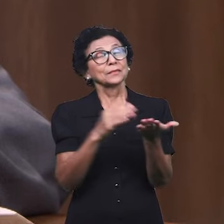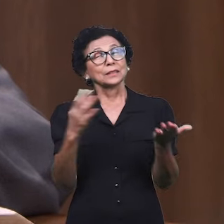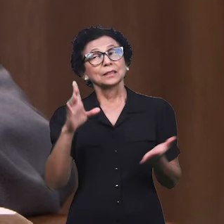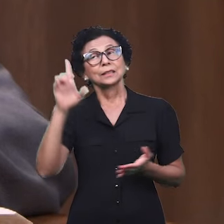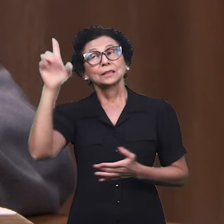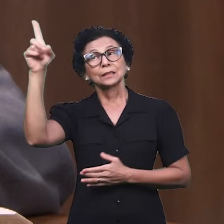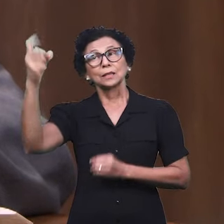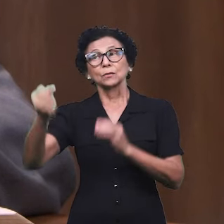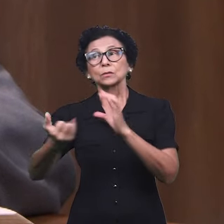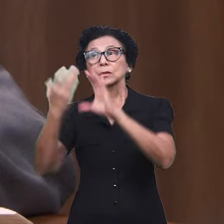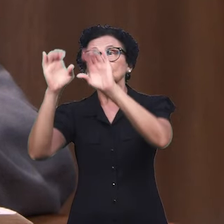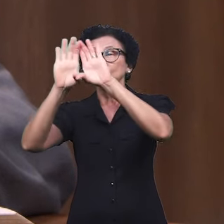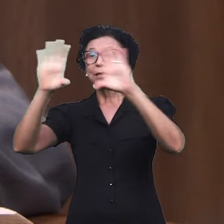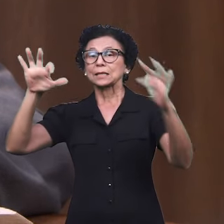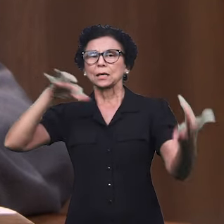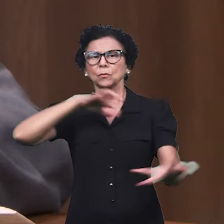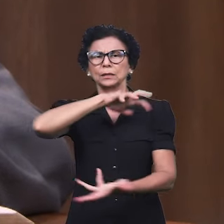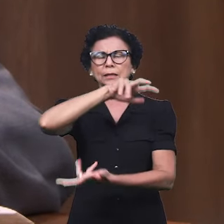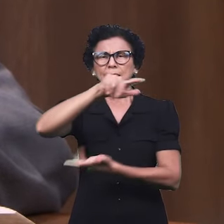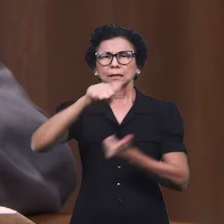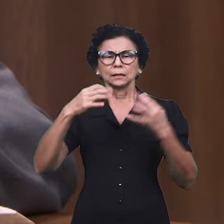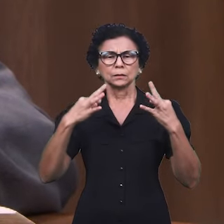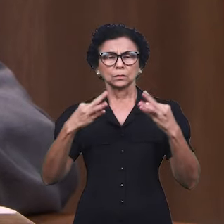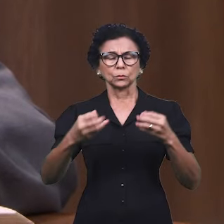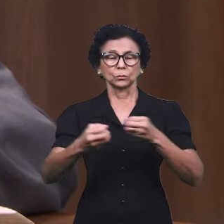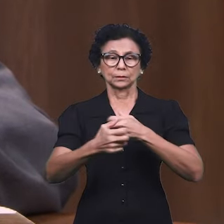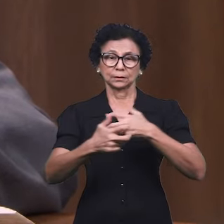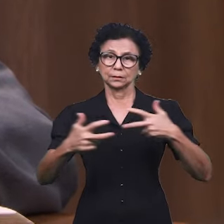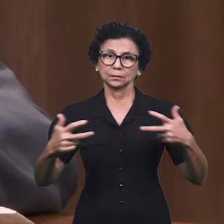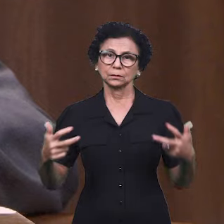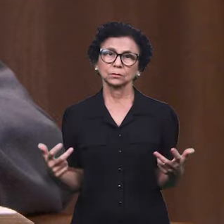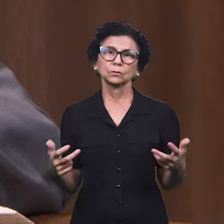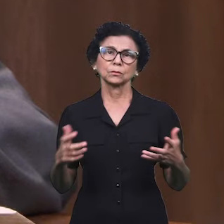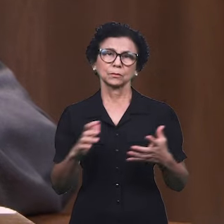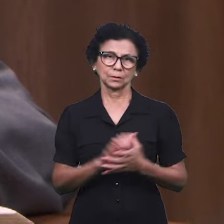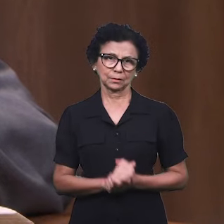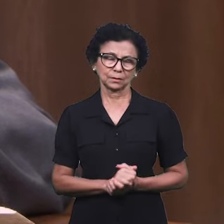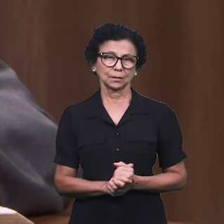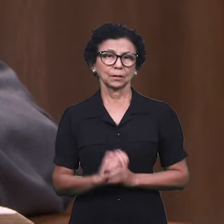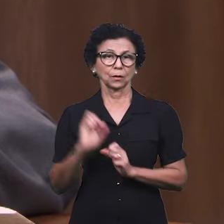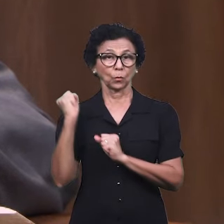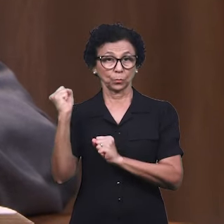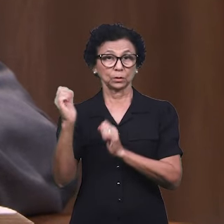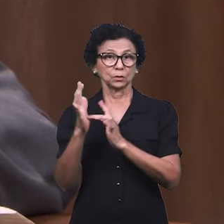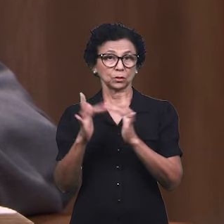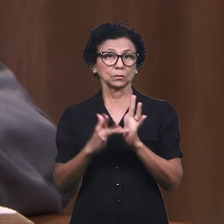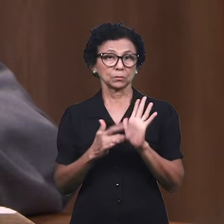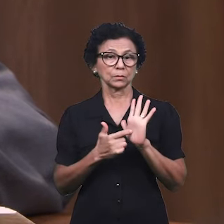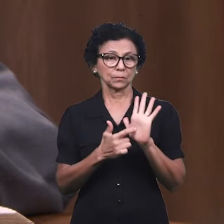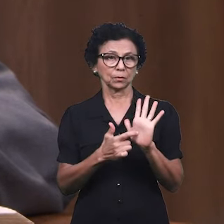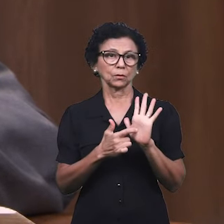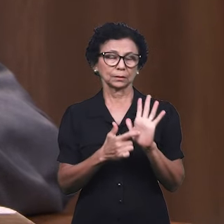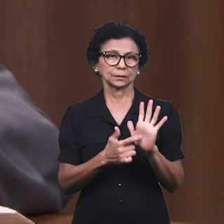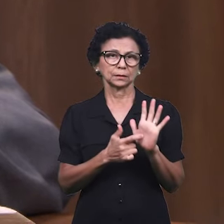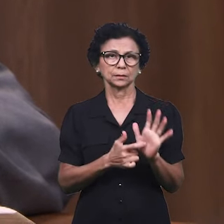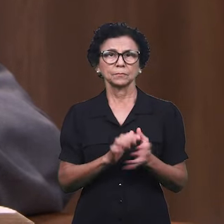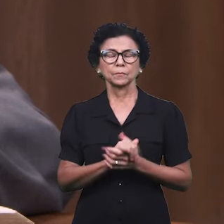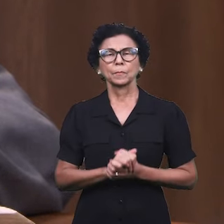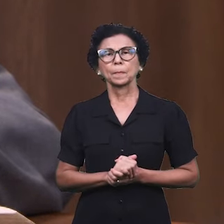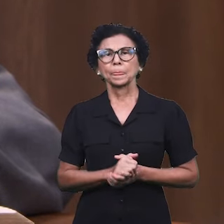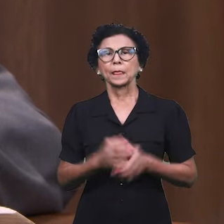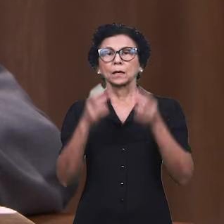terra. Nós estamos vendo aqui a grandiosidade da pessoa do Filho, do Senhor Jesus. Visíveis e invisíveis,